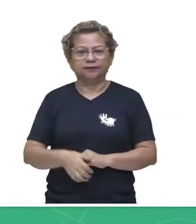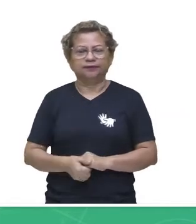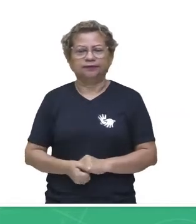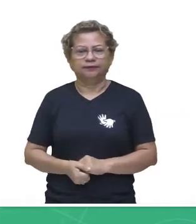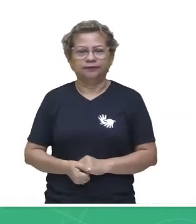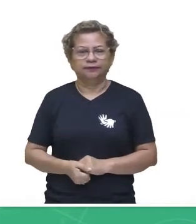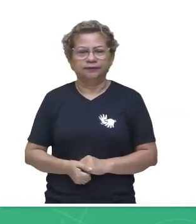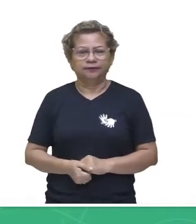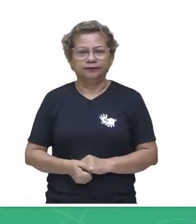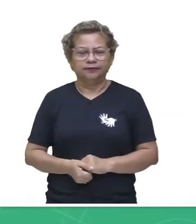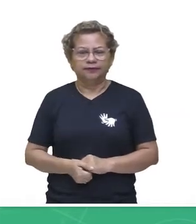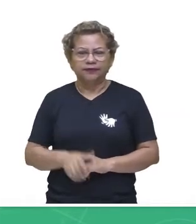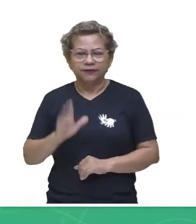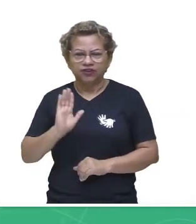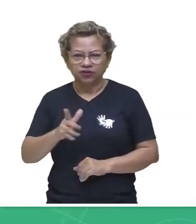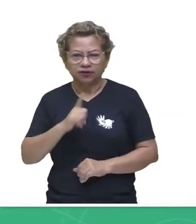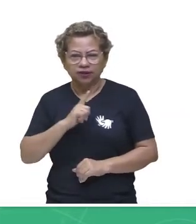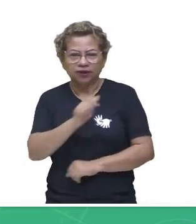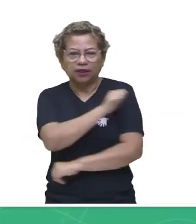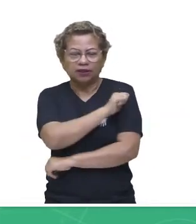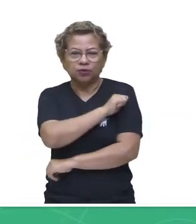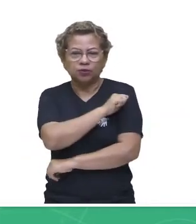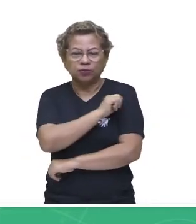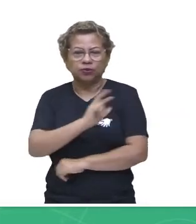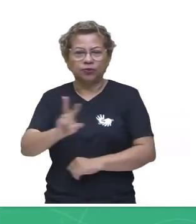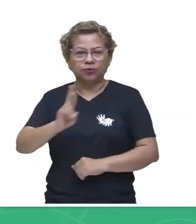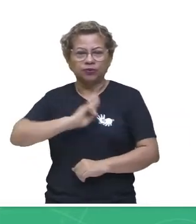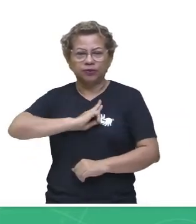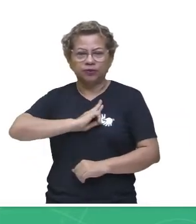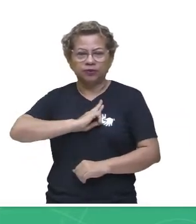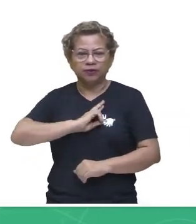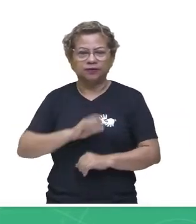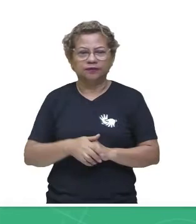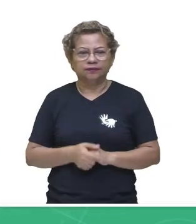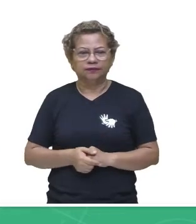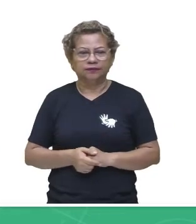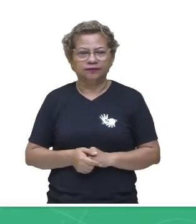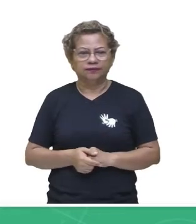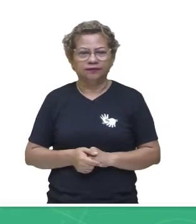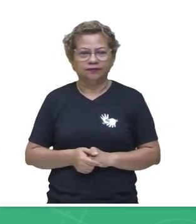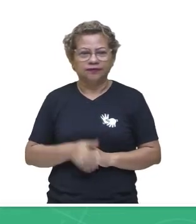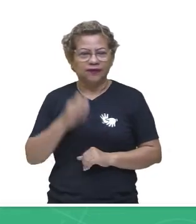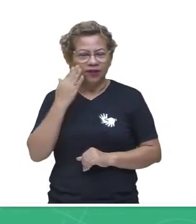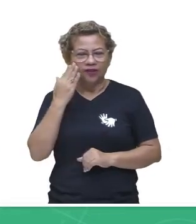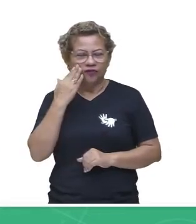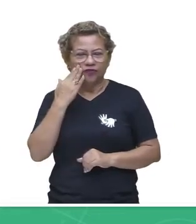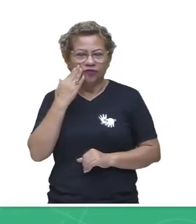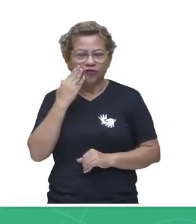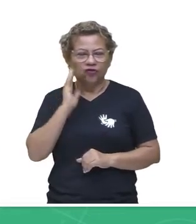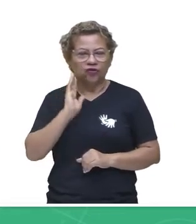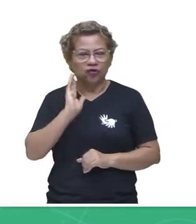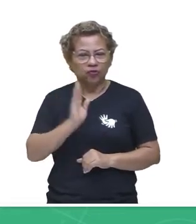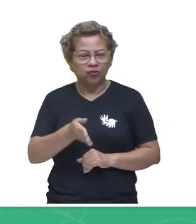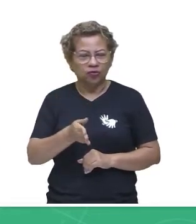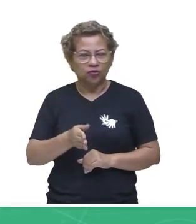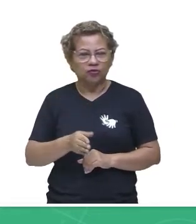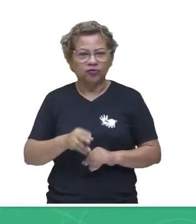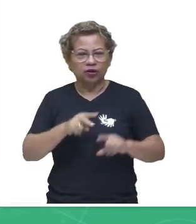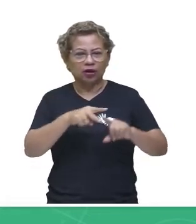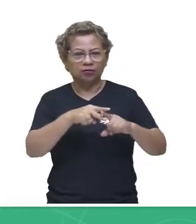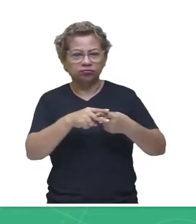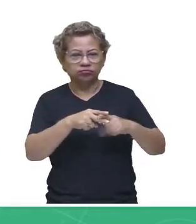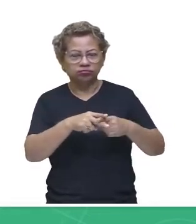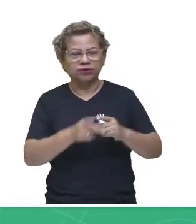Vamos ver se tem alguma. Não tem nenhuma? Então, vamos buscar a resposta aí? Eu vou explicando